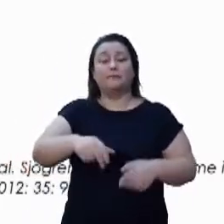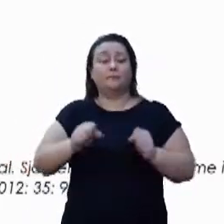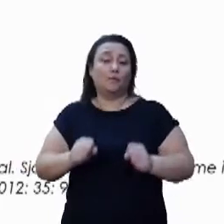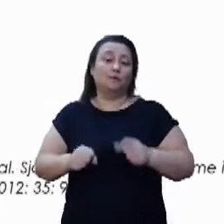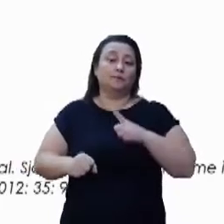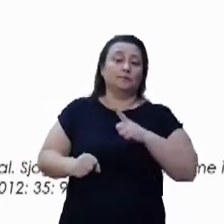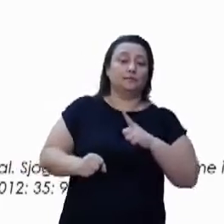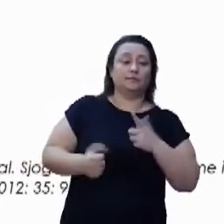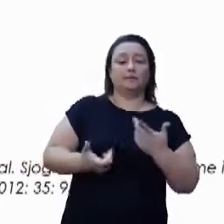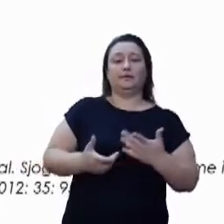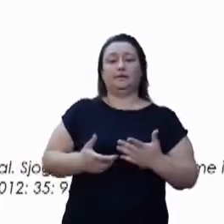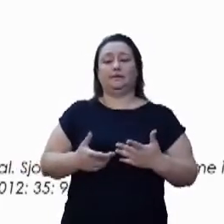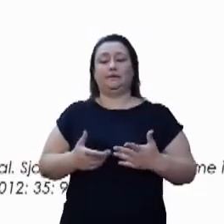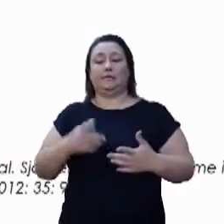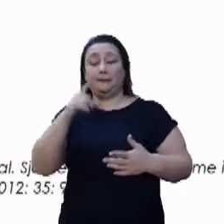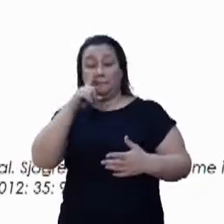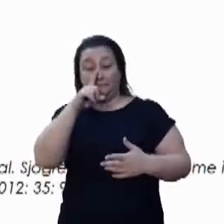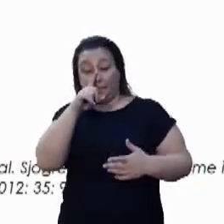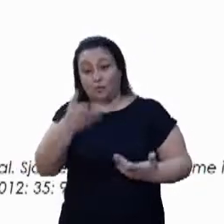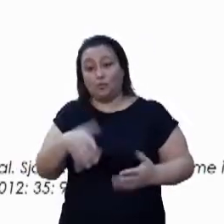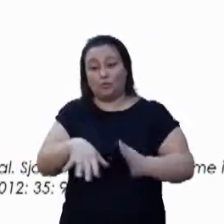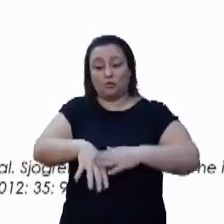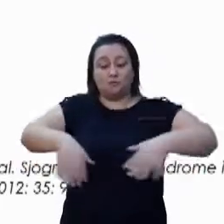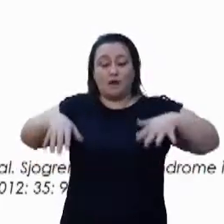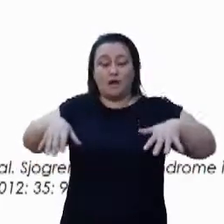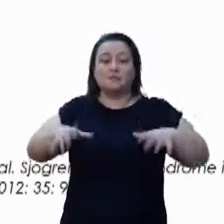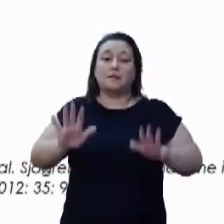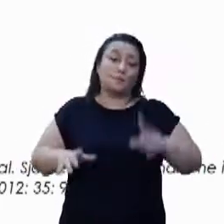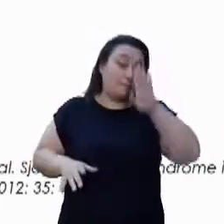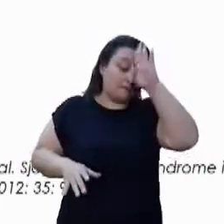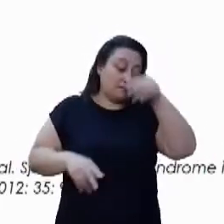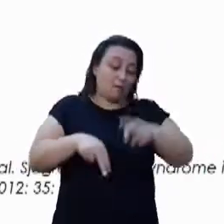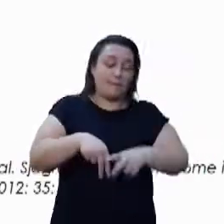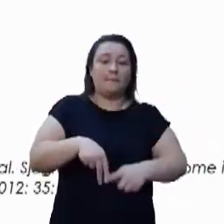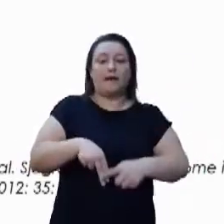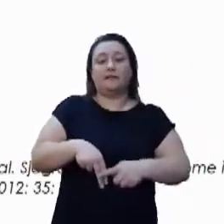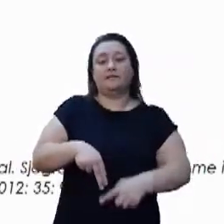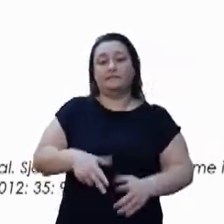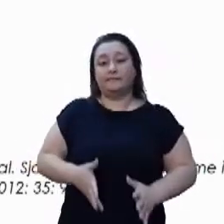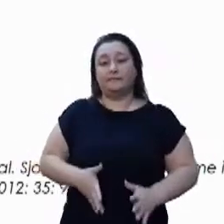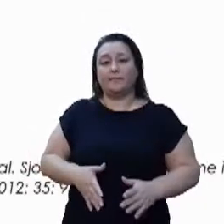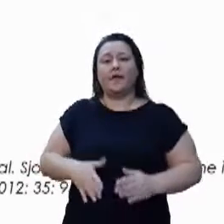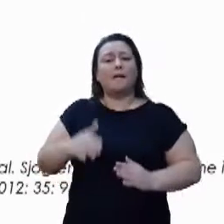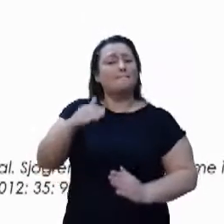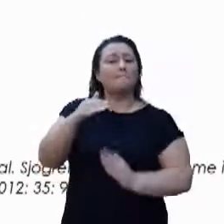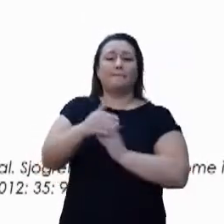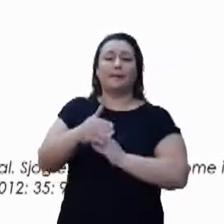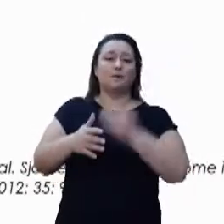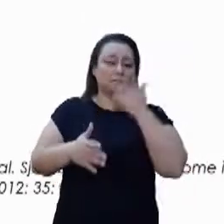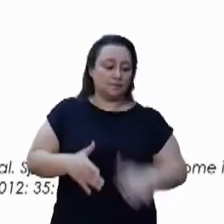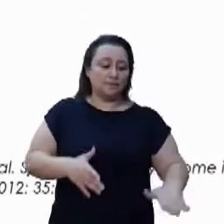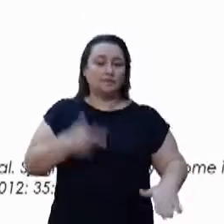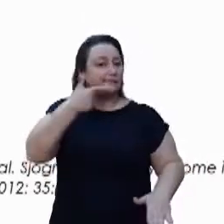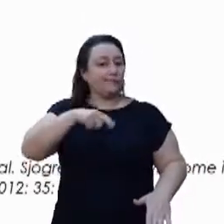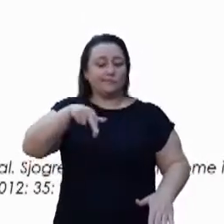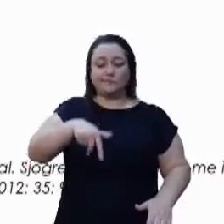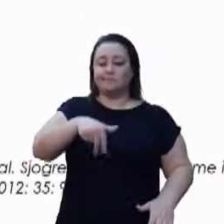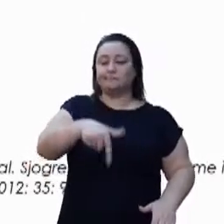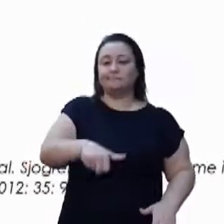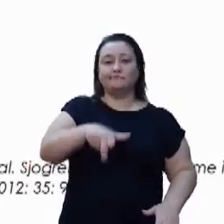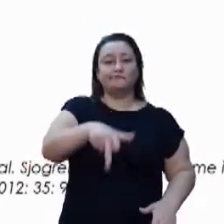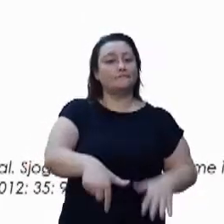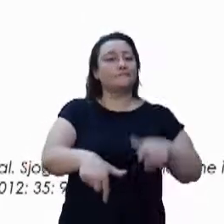certo grau de acometimento em membros superiores, mas de menor grau. A maioria das crianças não adquire a marcha ou vai necessitar